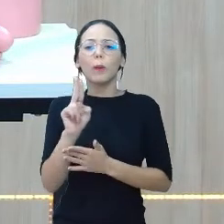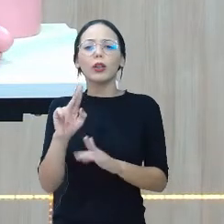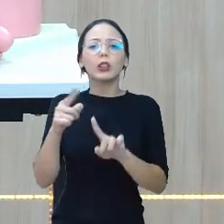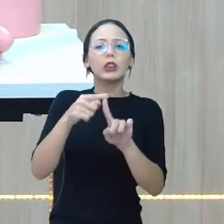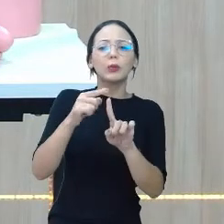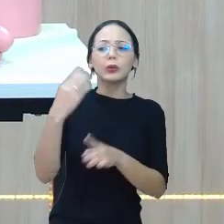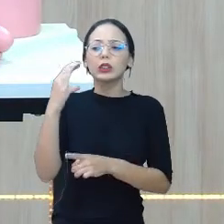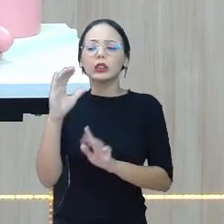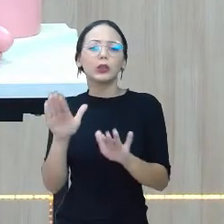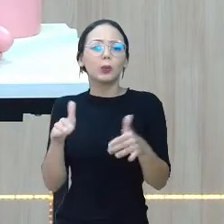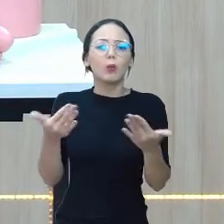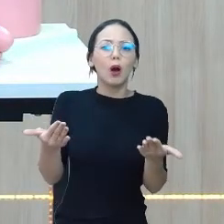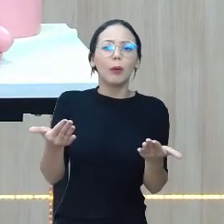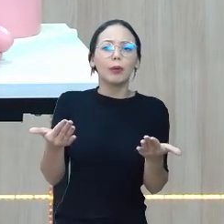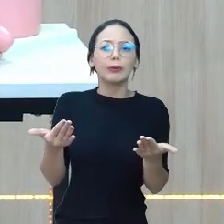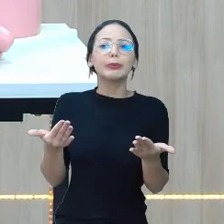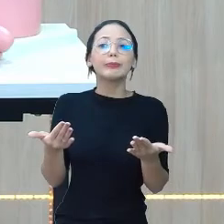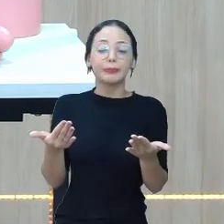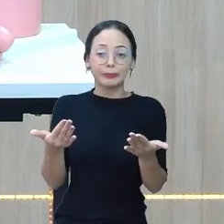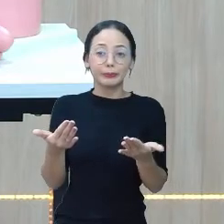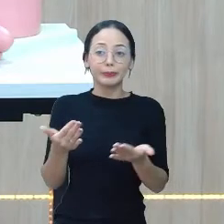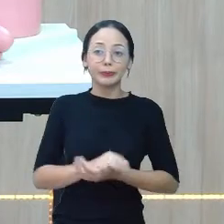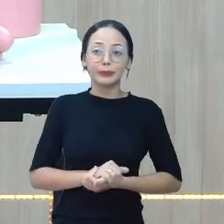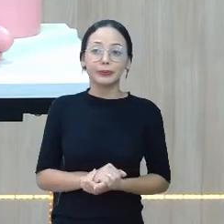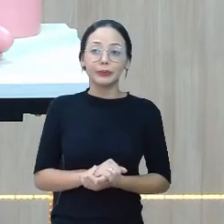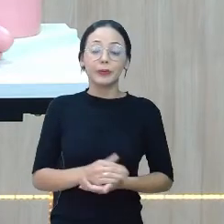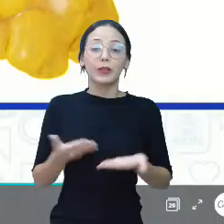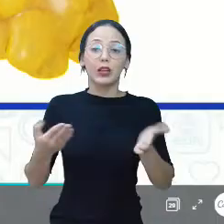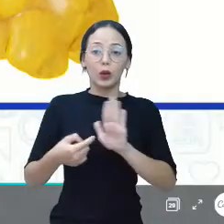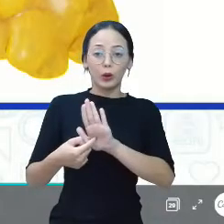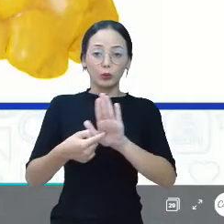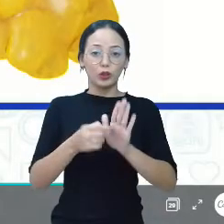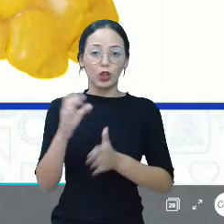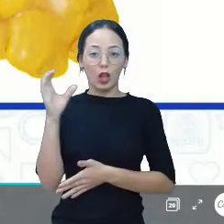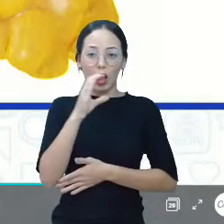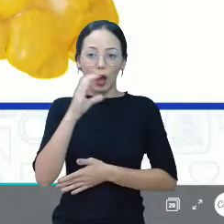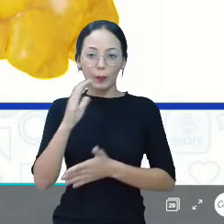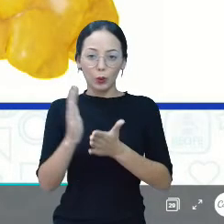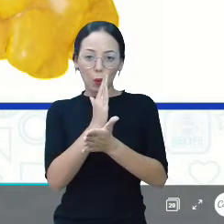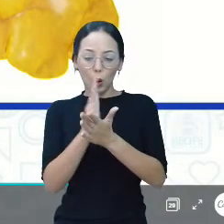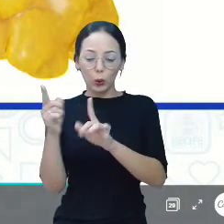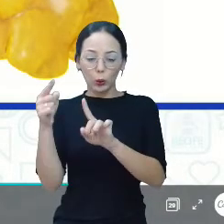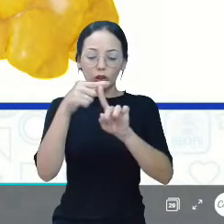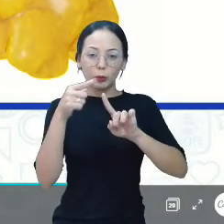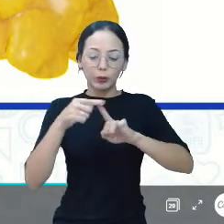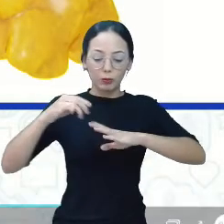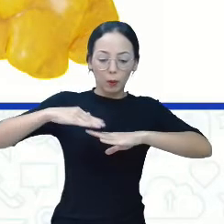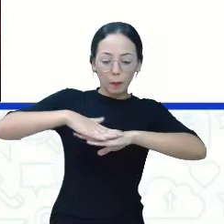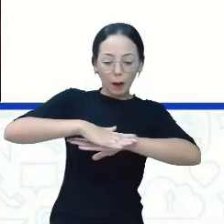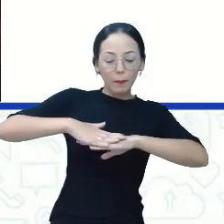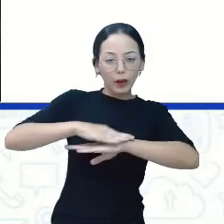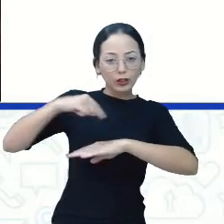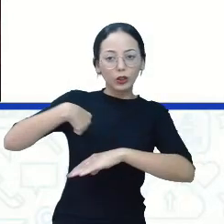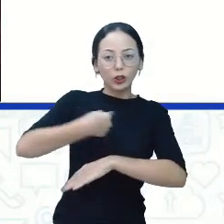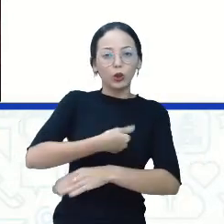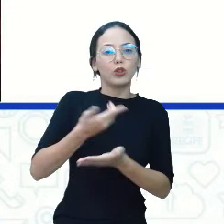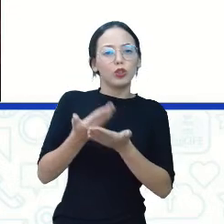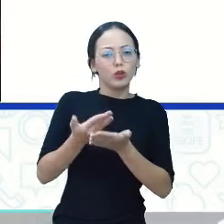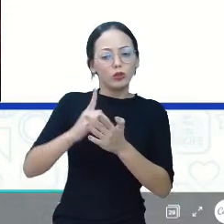essa? E aí, eu trouxe aí rapidinho alguns tecidos, que a gente vai conversar na próxima